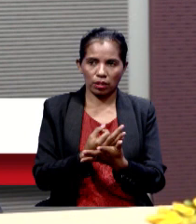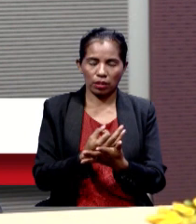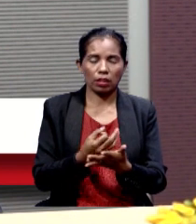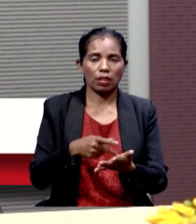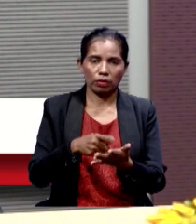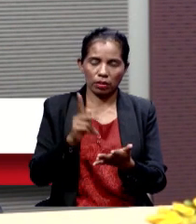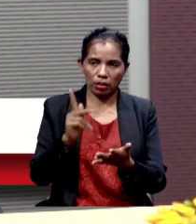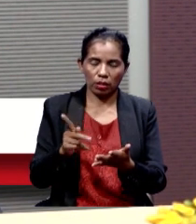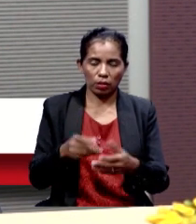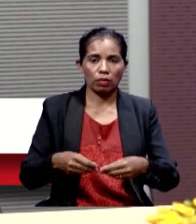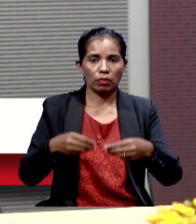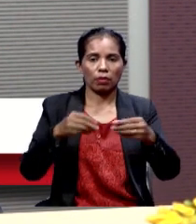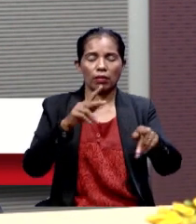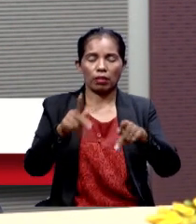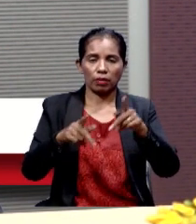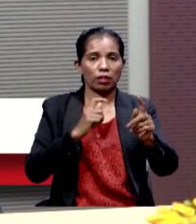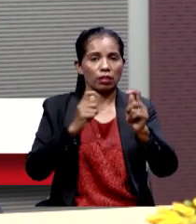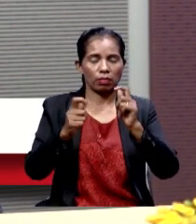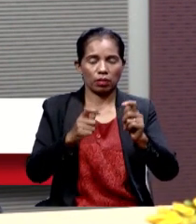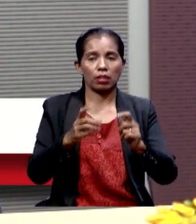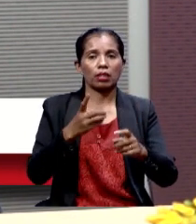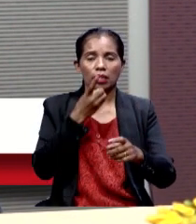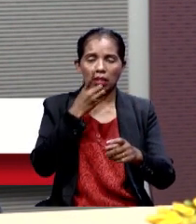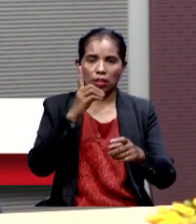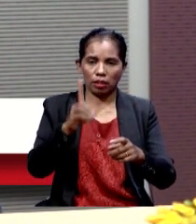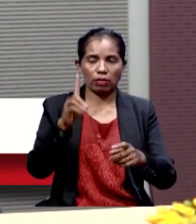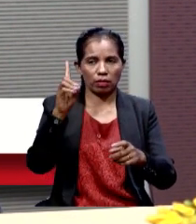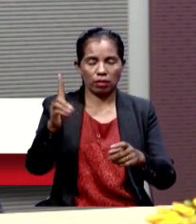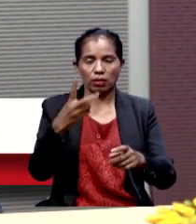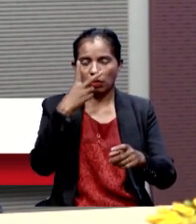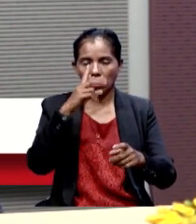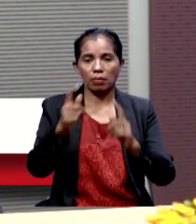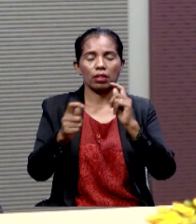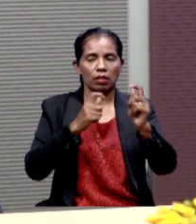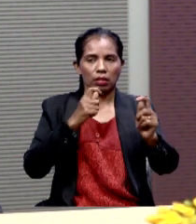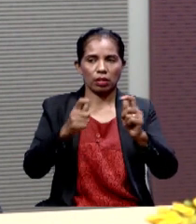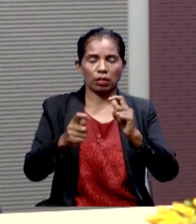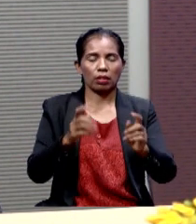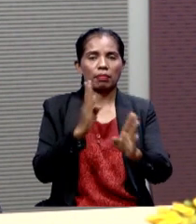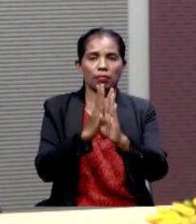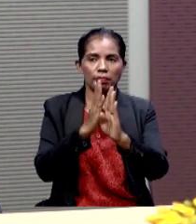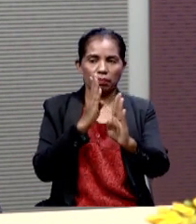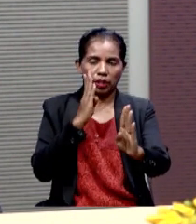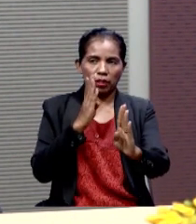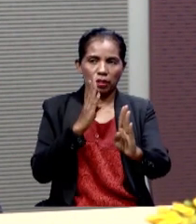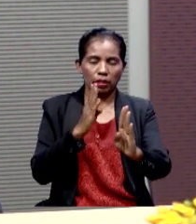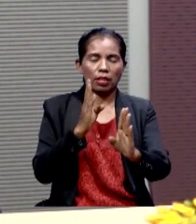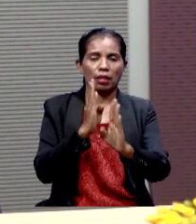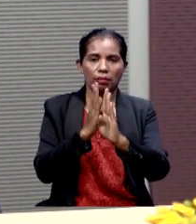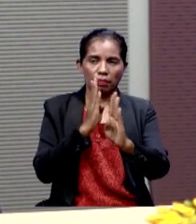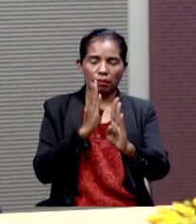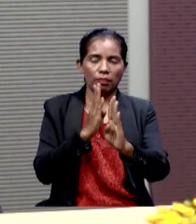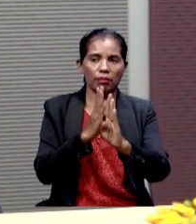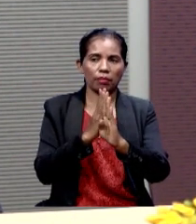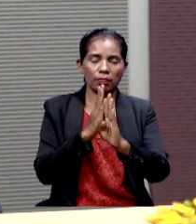subsídio ainda não é mais específico. E a decreto ida atu hareba transporte hareba bis hareba microlet